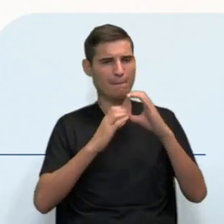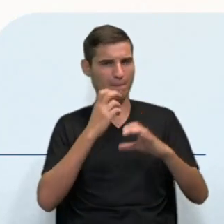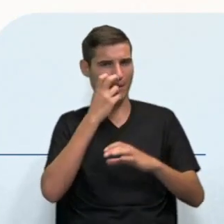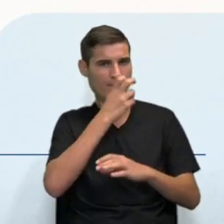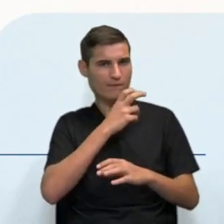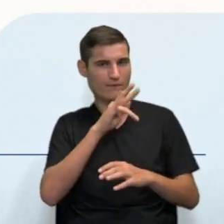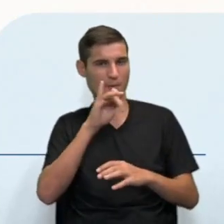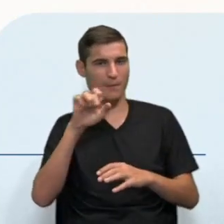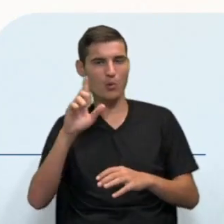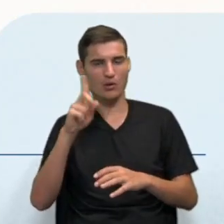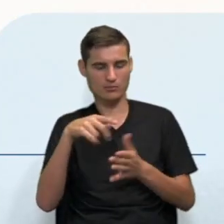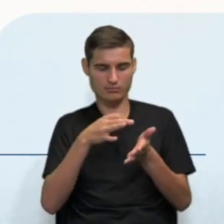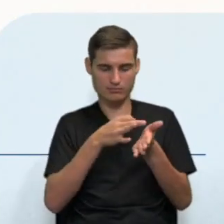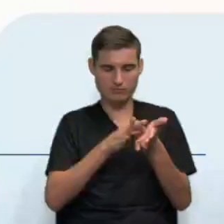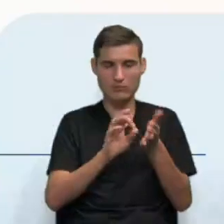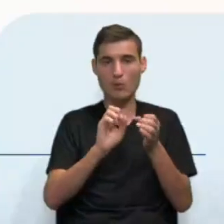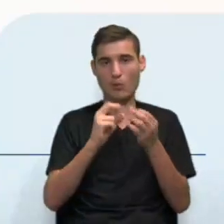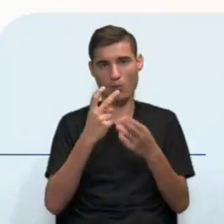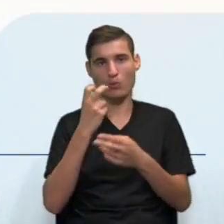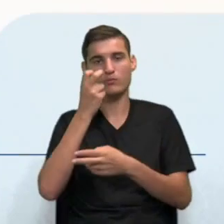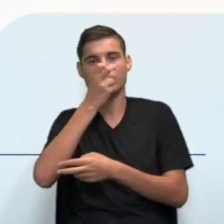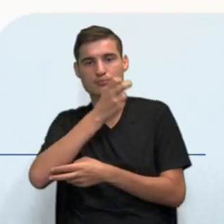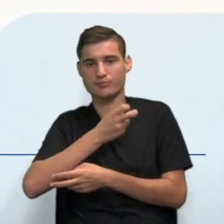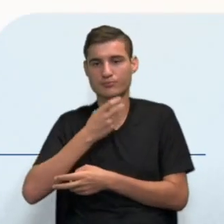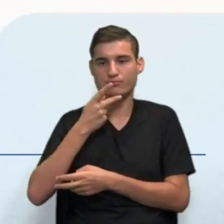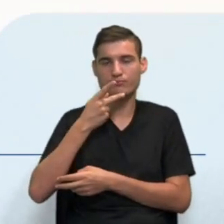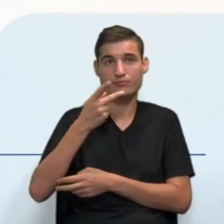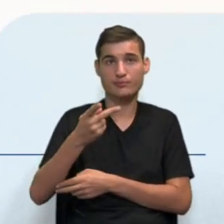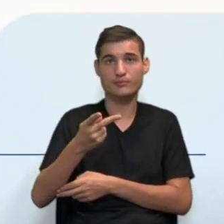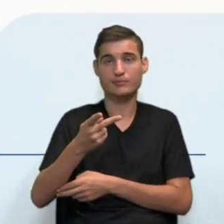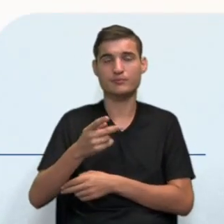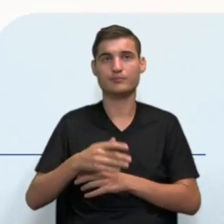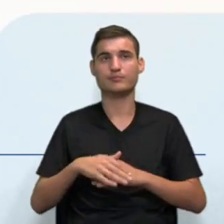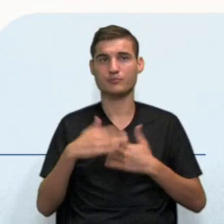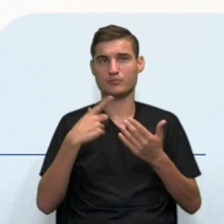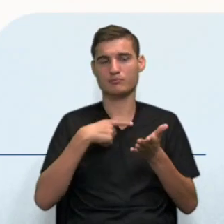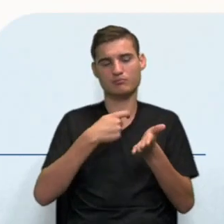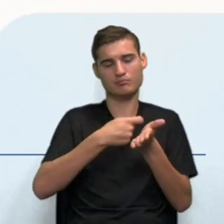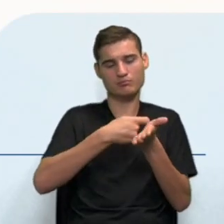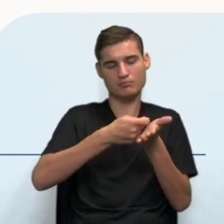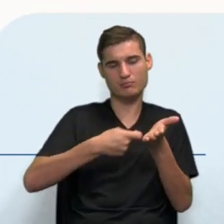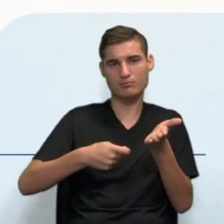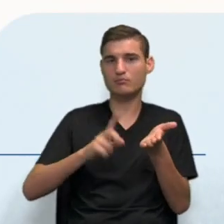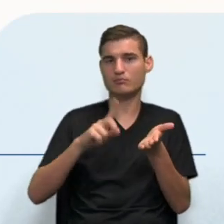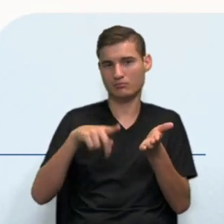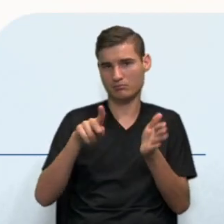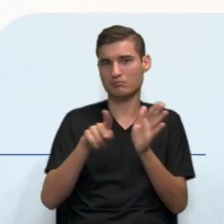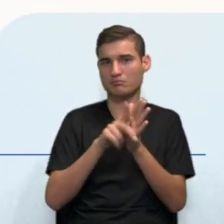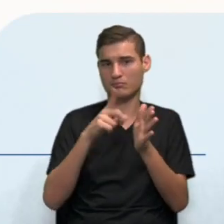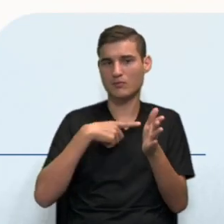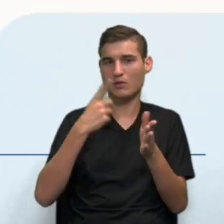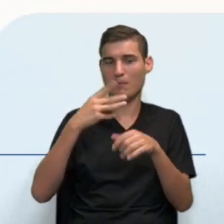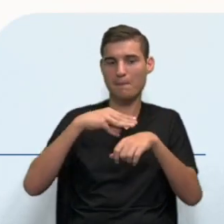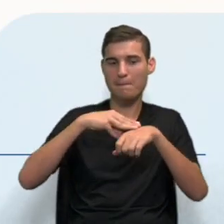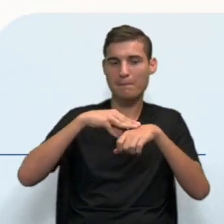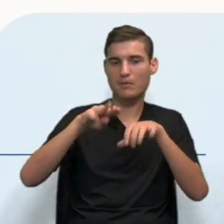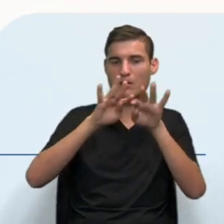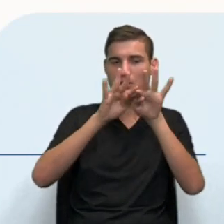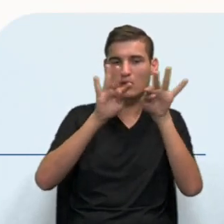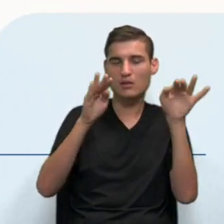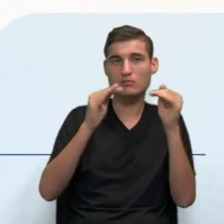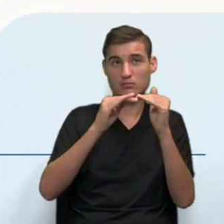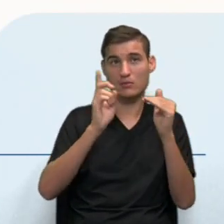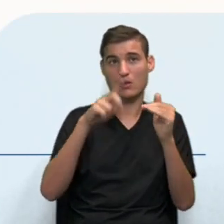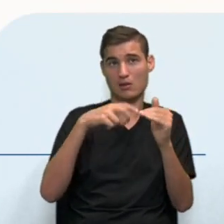ser escrita ou oral. Quando eu escrevo, comunicação verbal, mando uma mensagem de texto, é